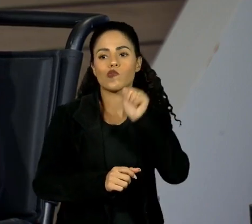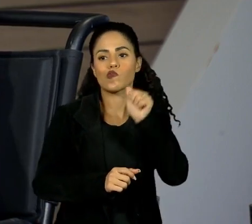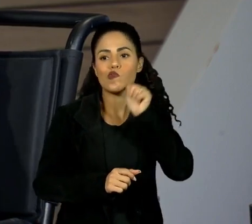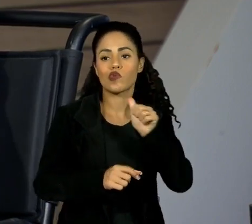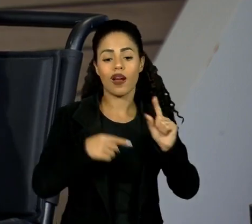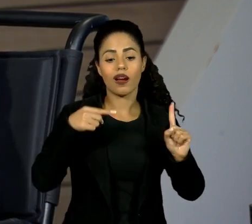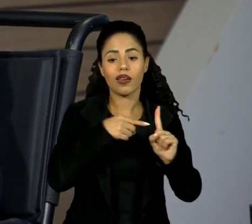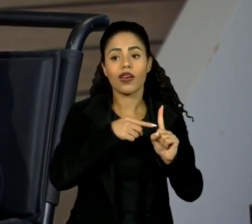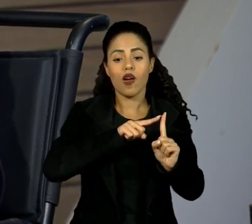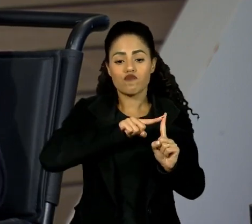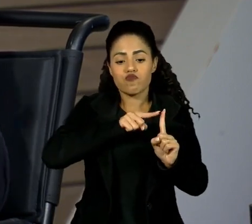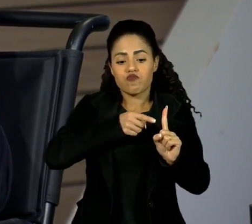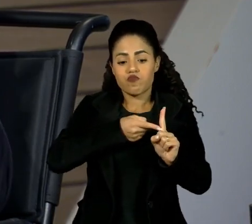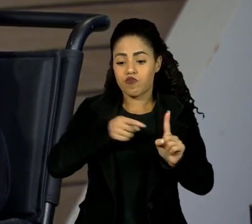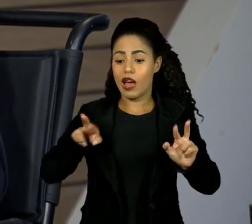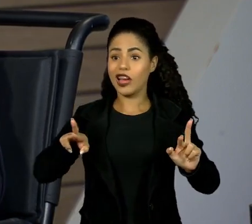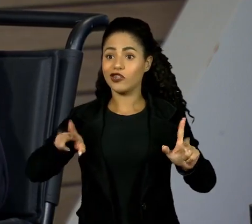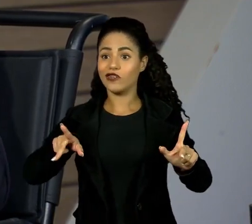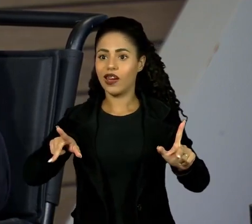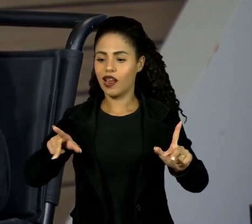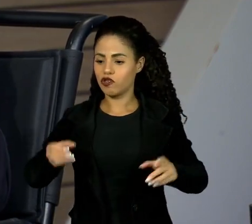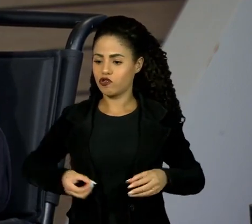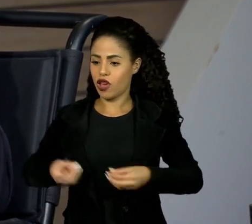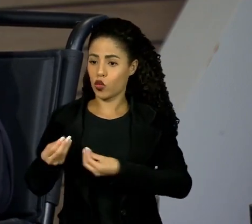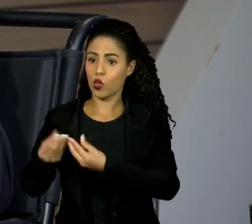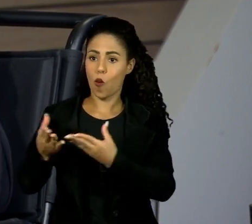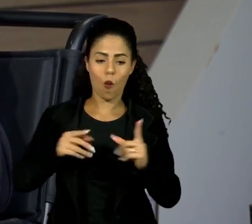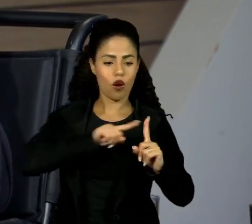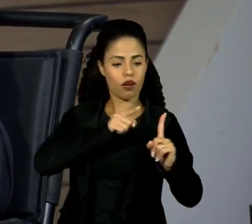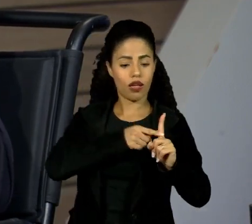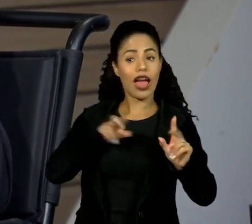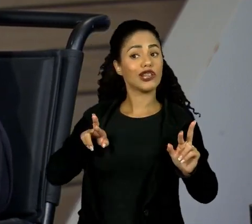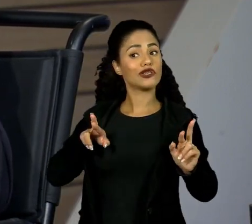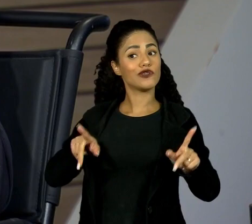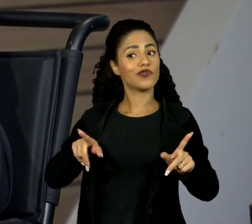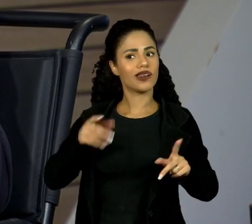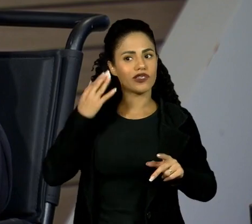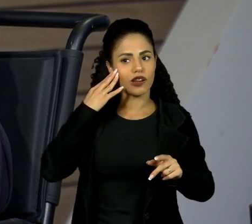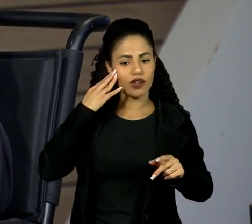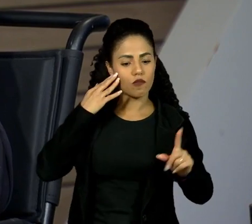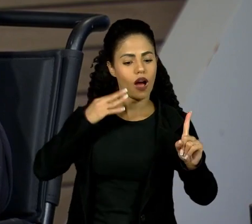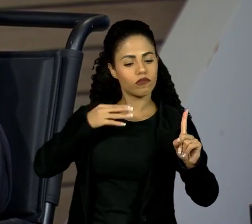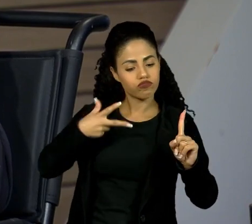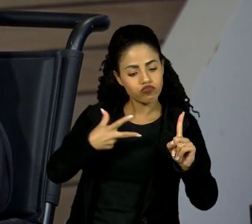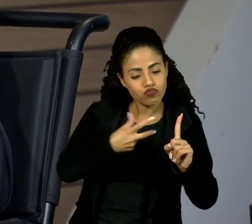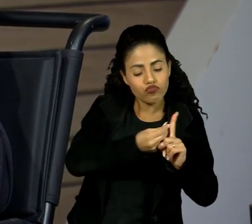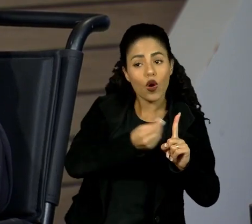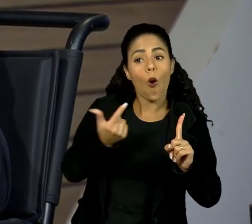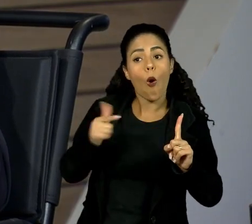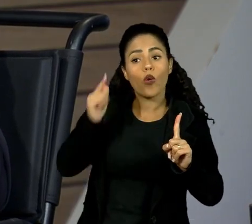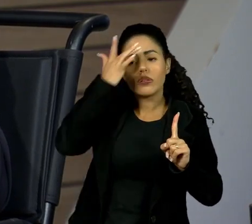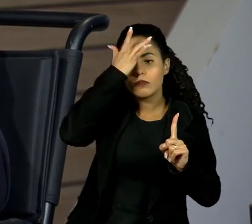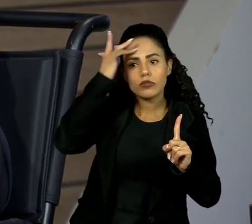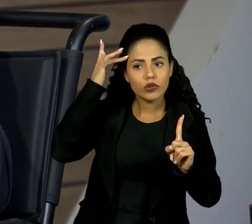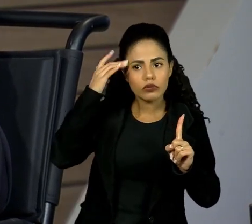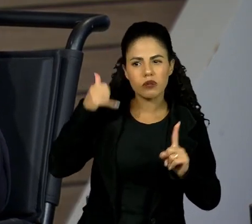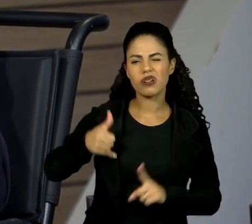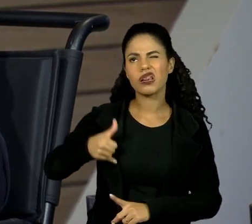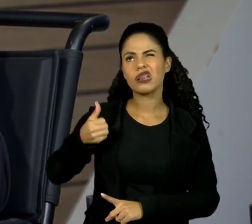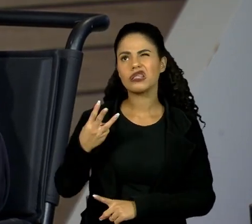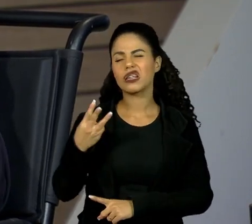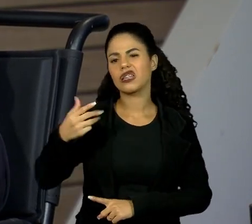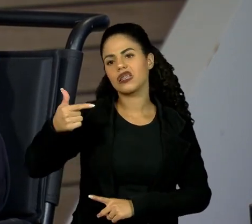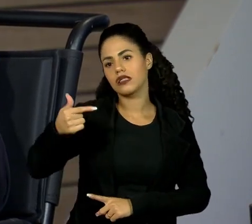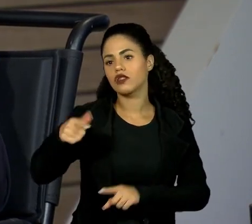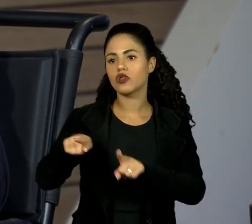possa gestar por eles, também, aí tudo bem, mas não pode ser a mesma. Né? Essa moça que vai doar também tem que ter até 37 anos de idade,